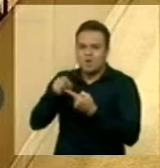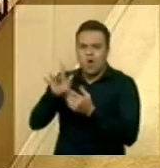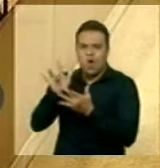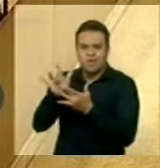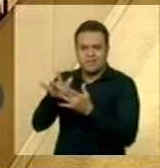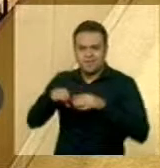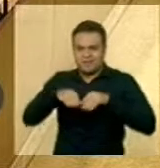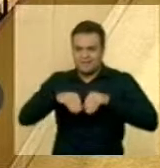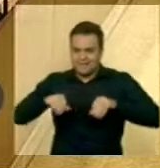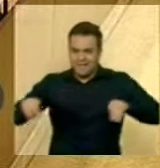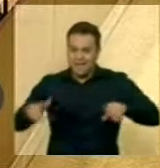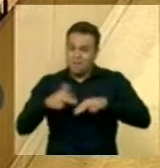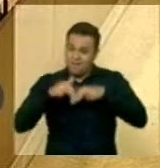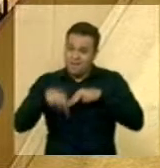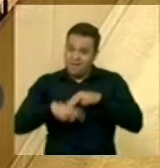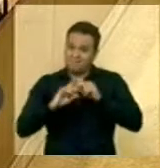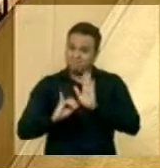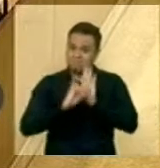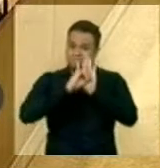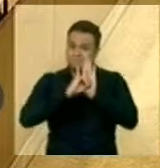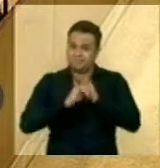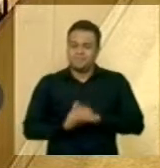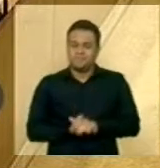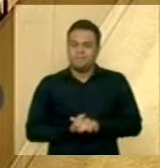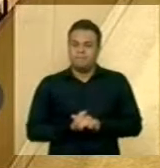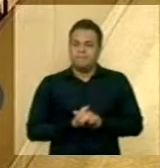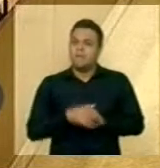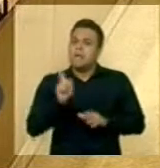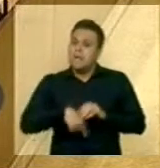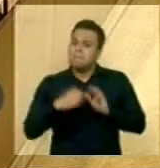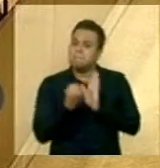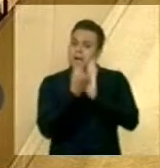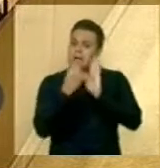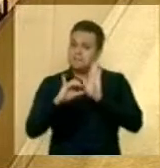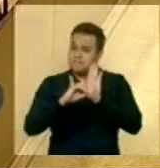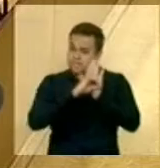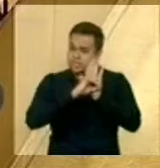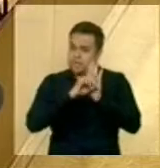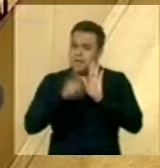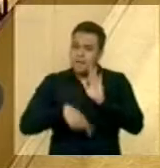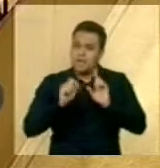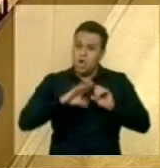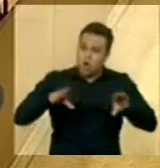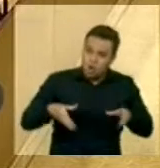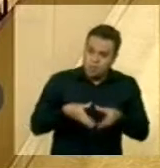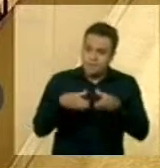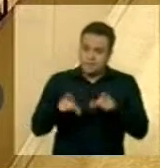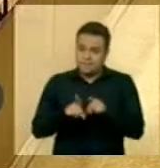de identidade. Essa relação de identidade, continuo, entre a comunidade e sua